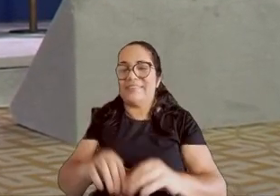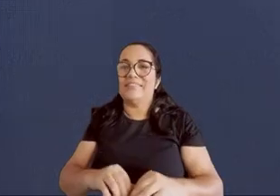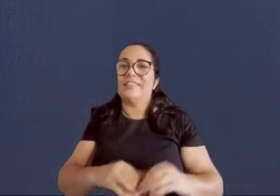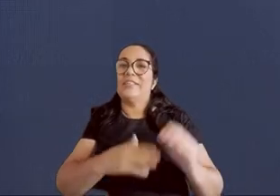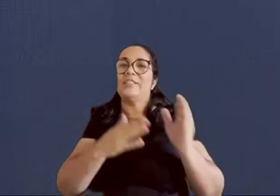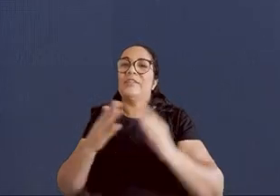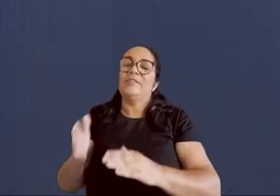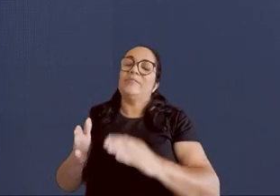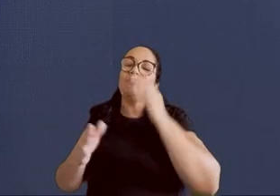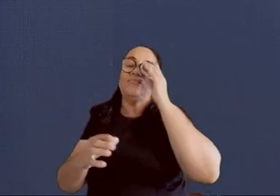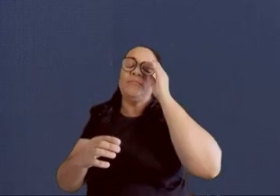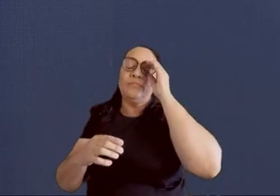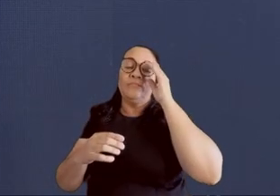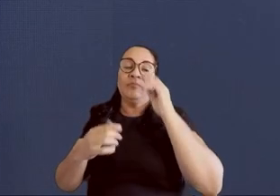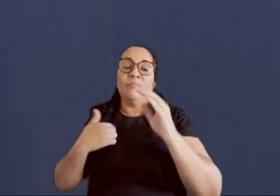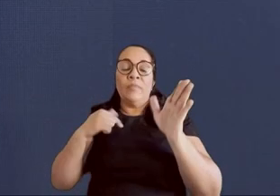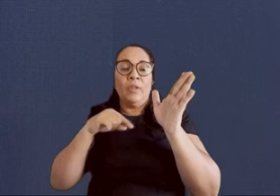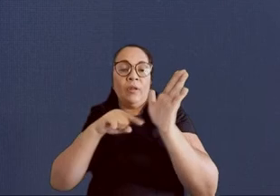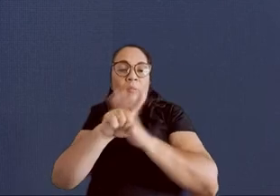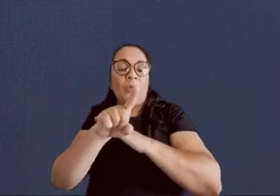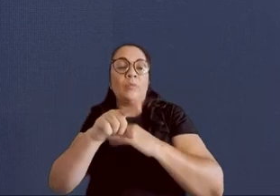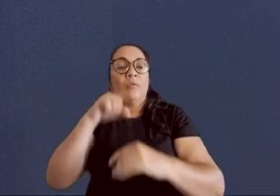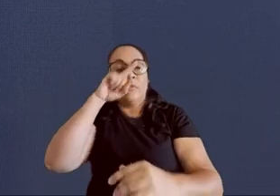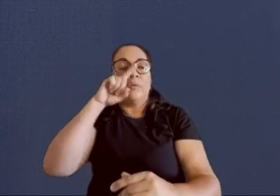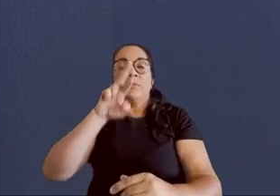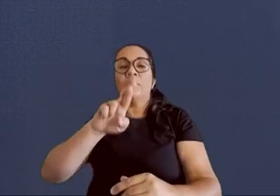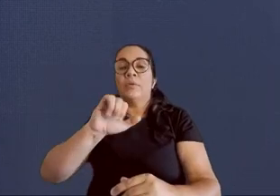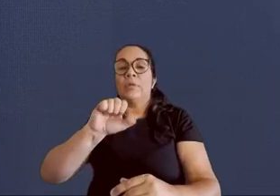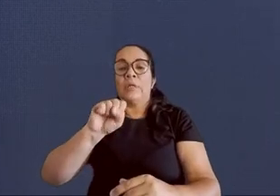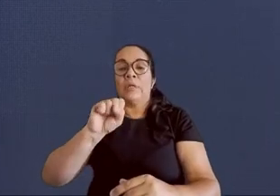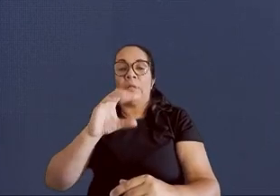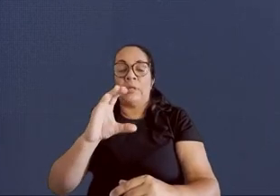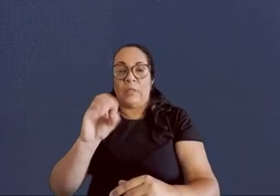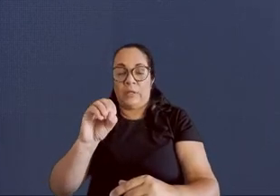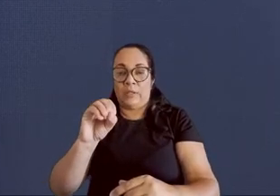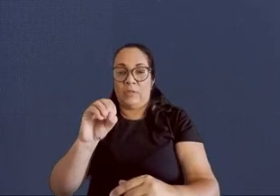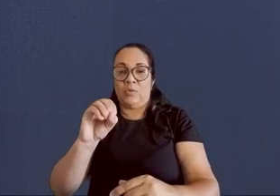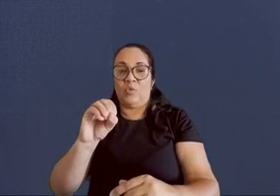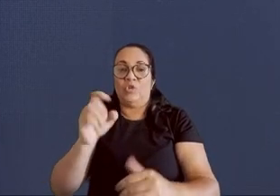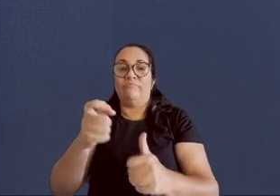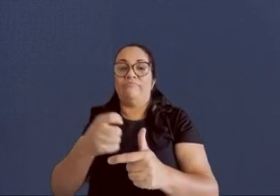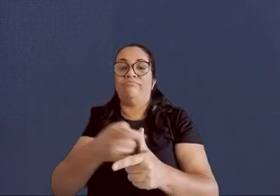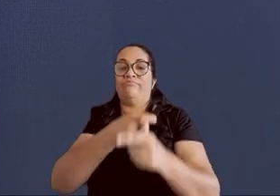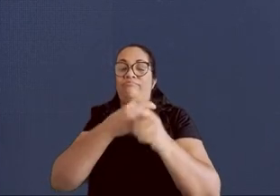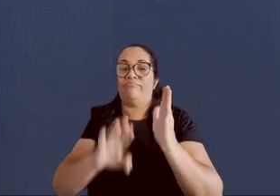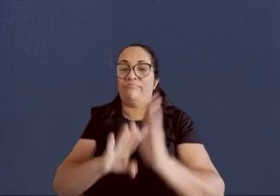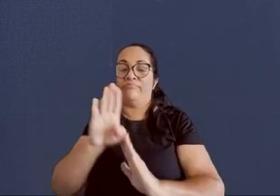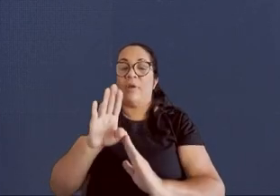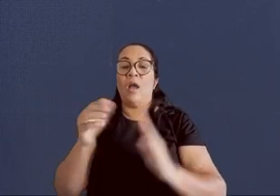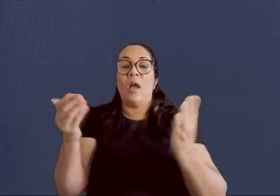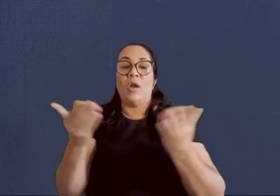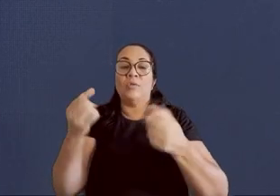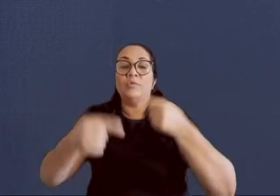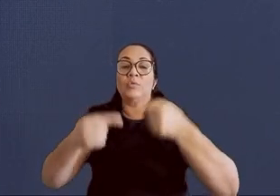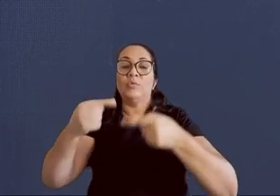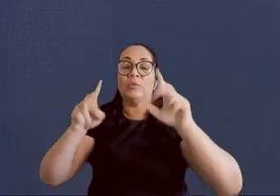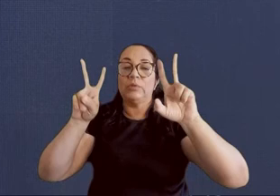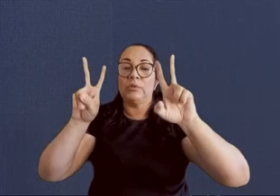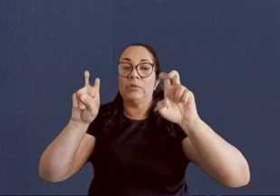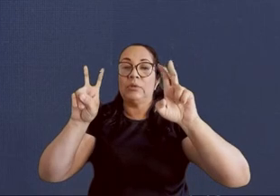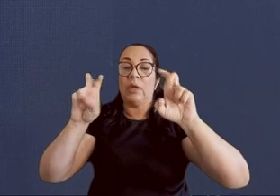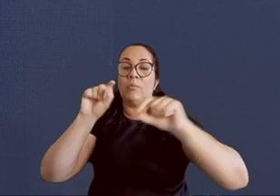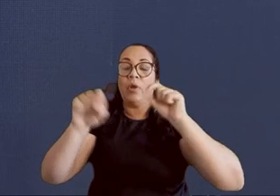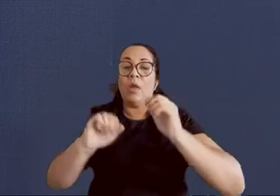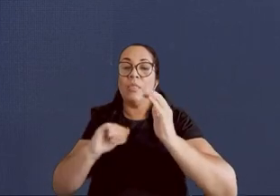rio seria o risco de rolagem né É acho que vamos trazer um tema aqui que é um pouco do desenvolvimento do nosso